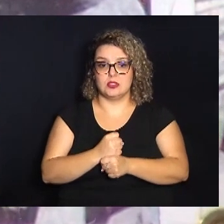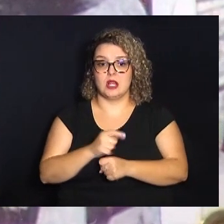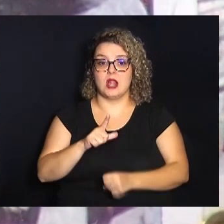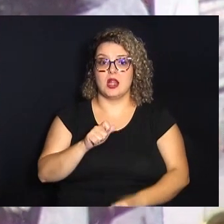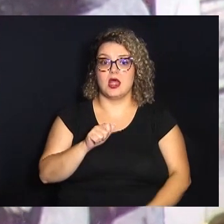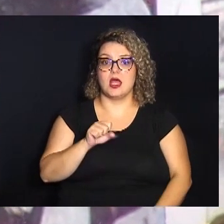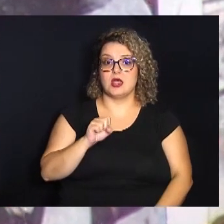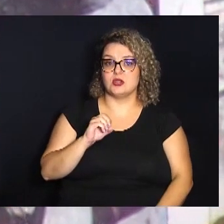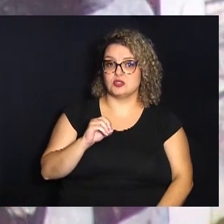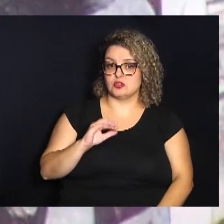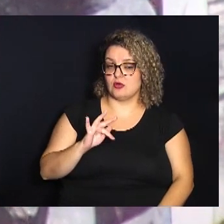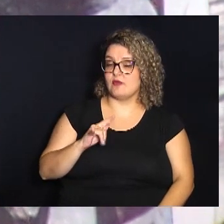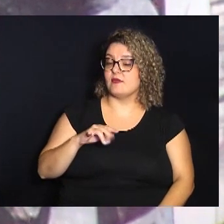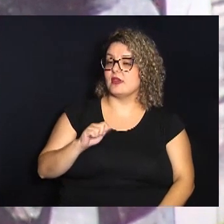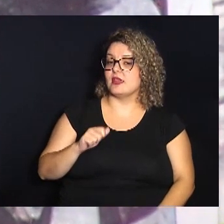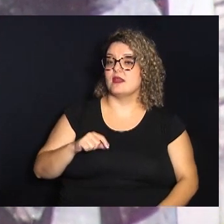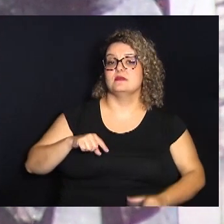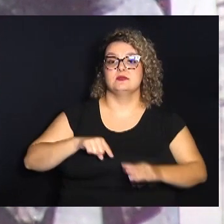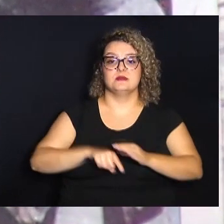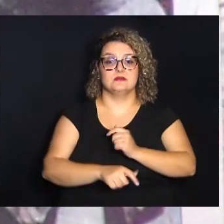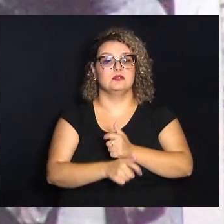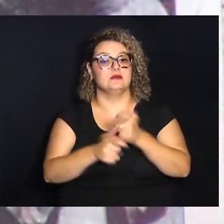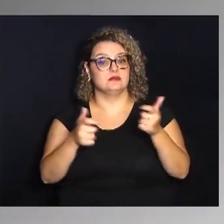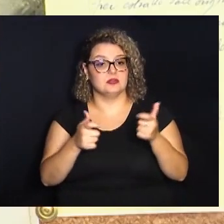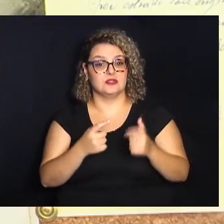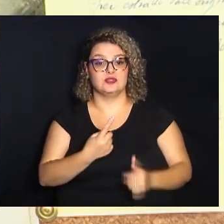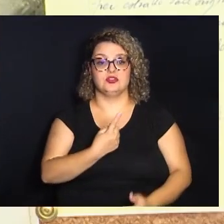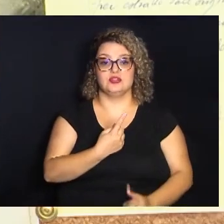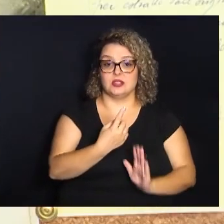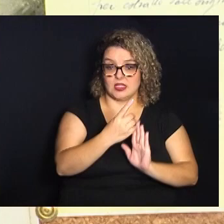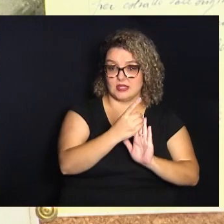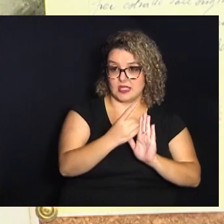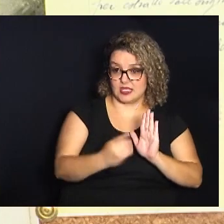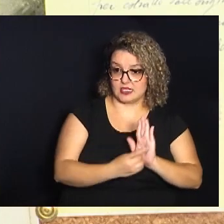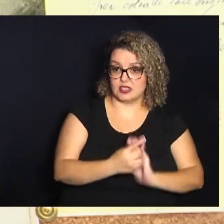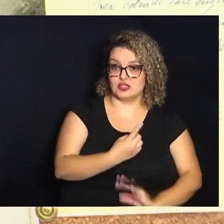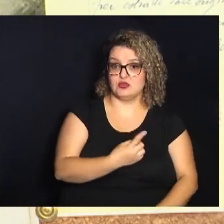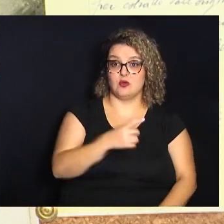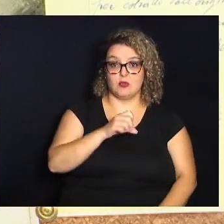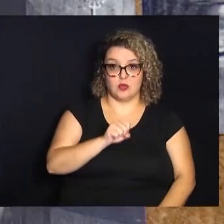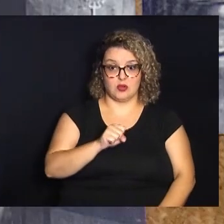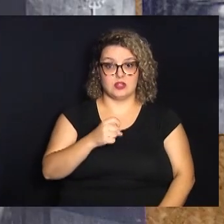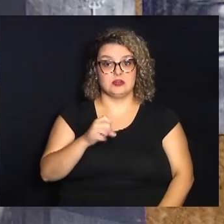e se intensificou a partir da década de 1880.